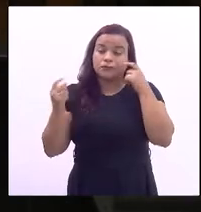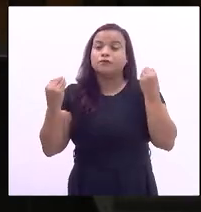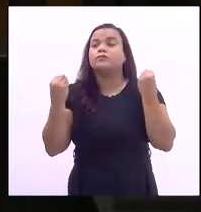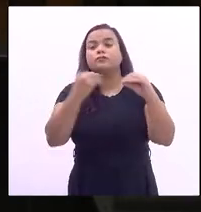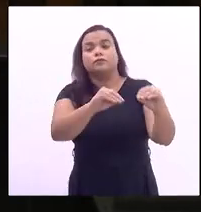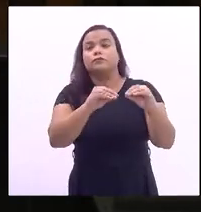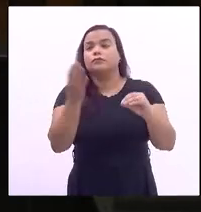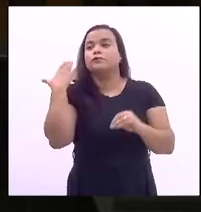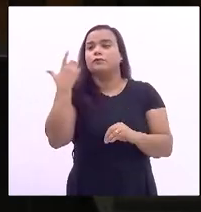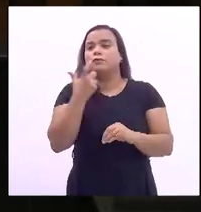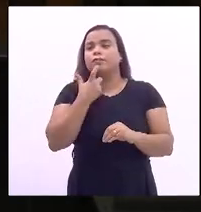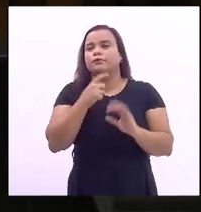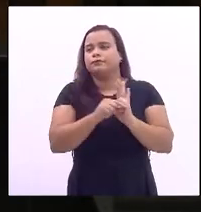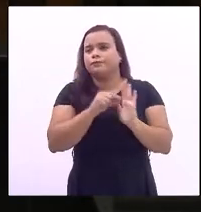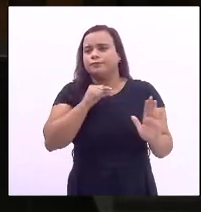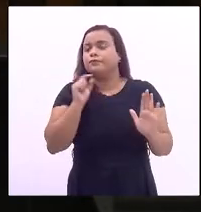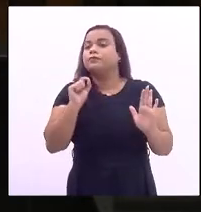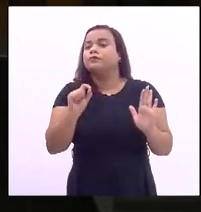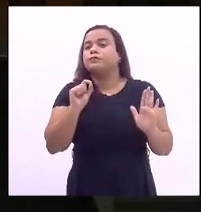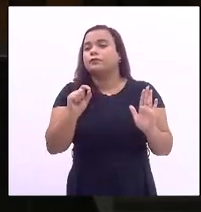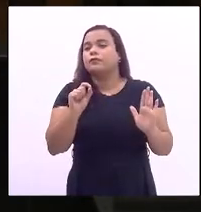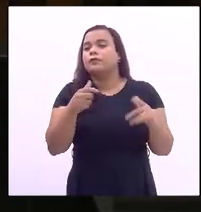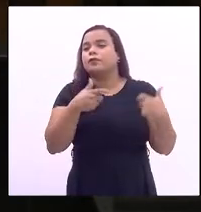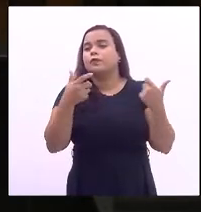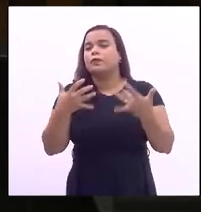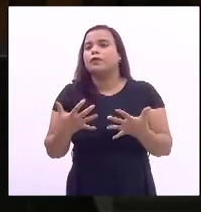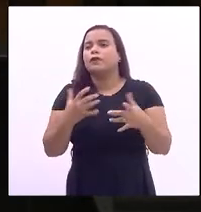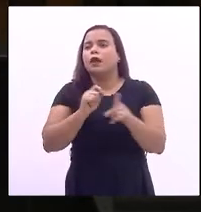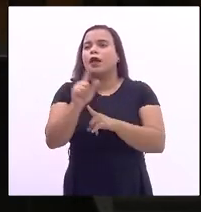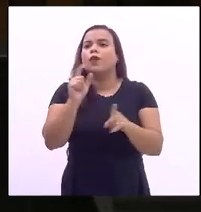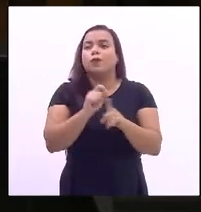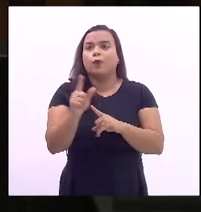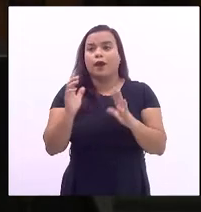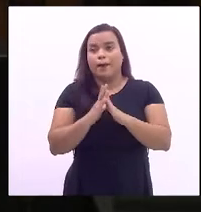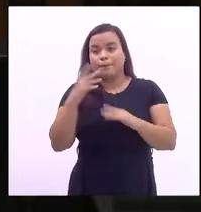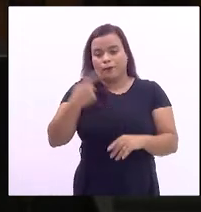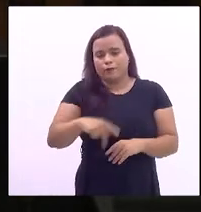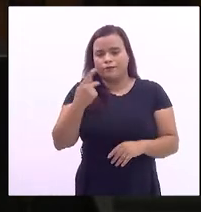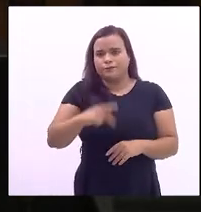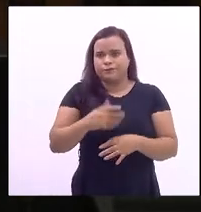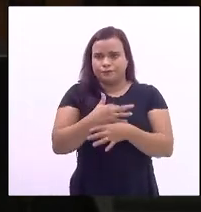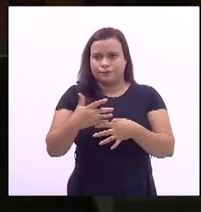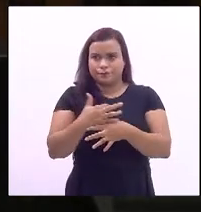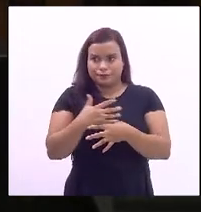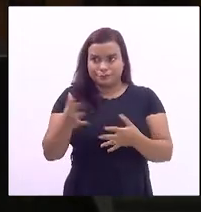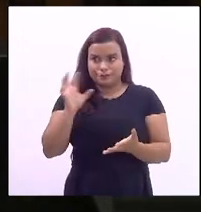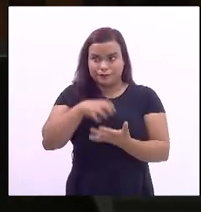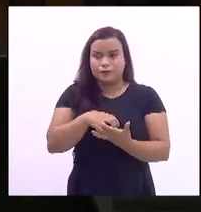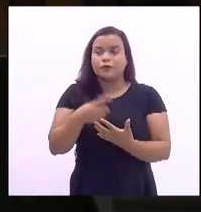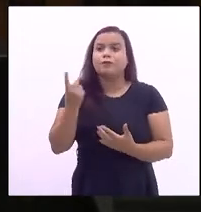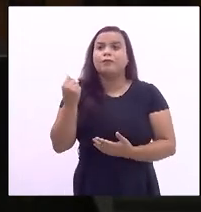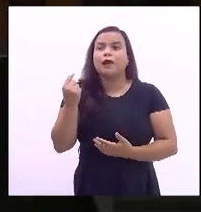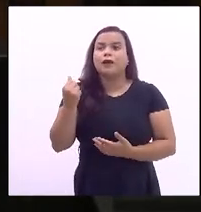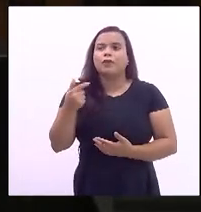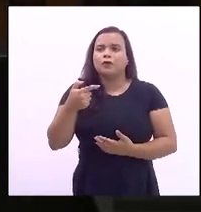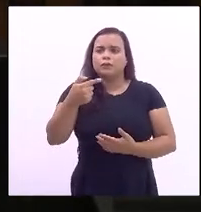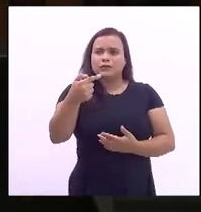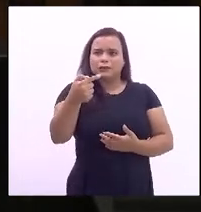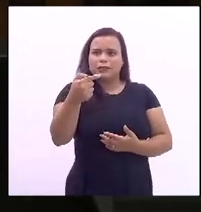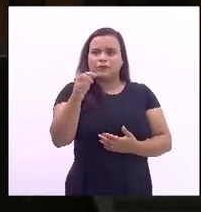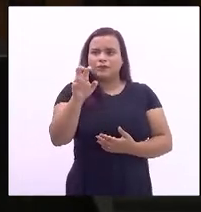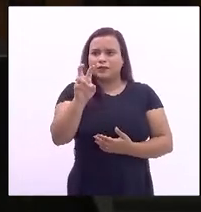publicar uma portaria para alugar um imóvel aqui no centro da cidade pelo valor de